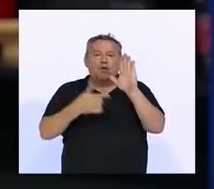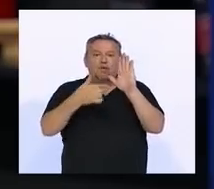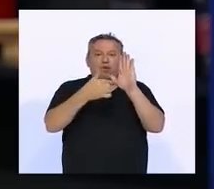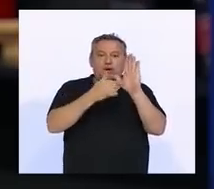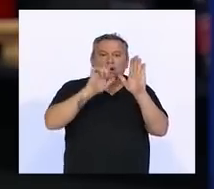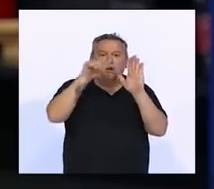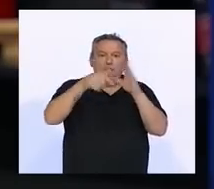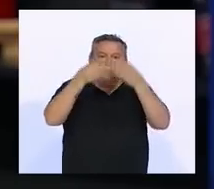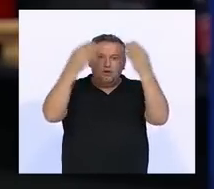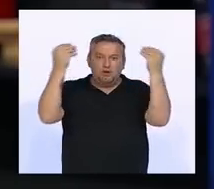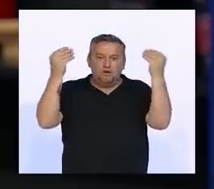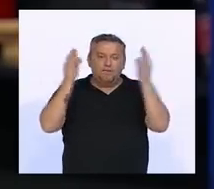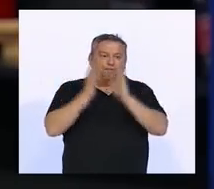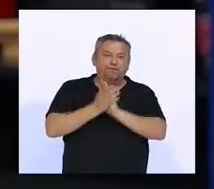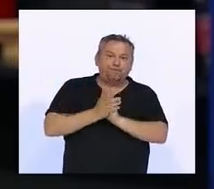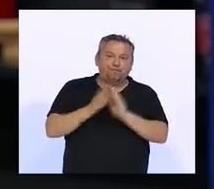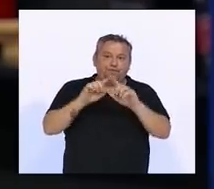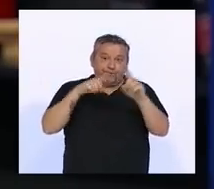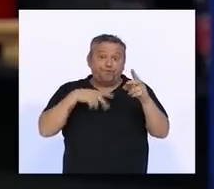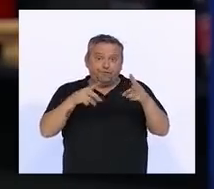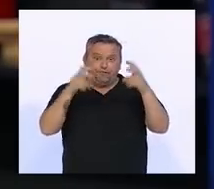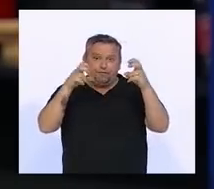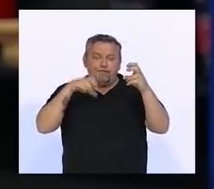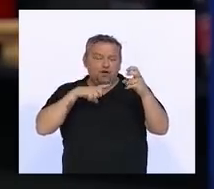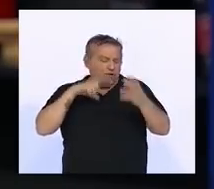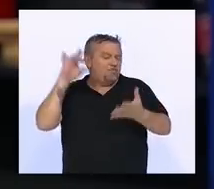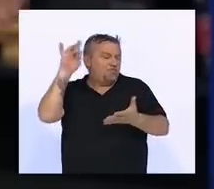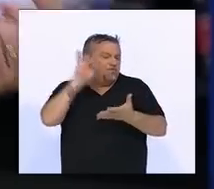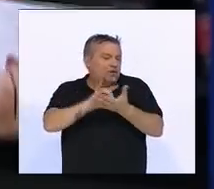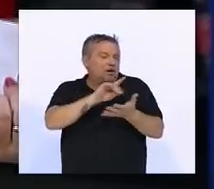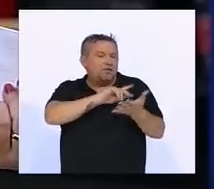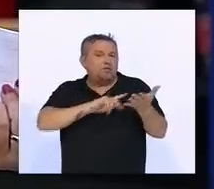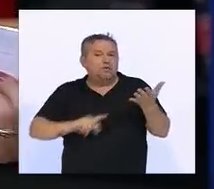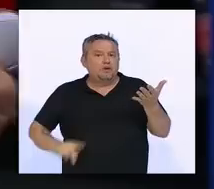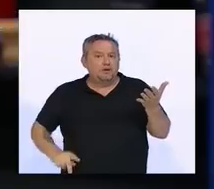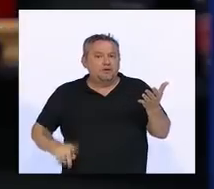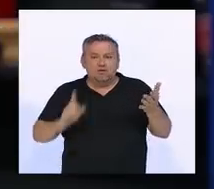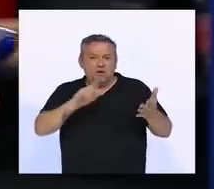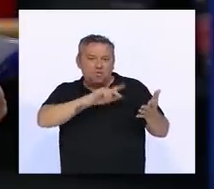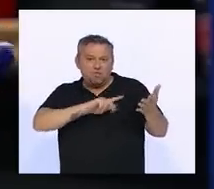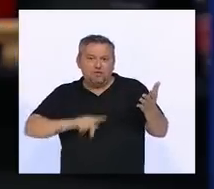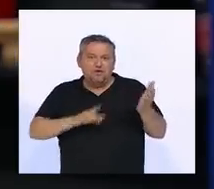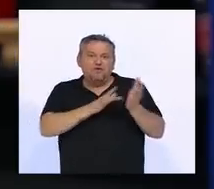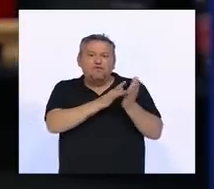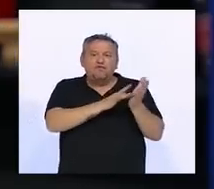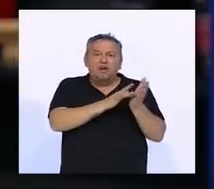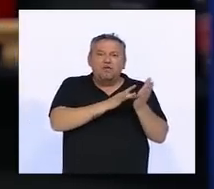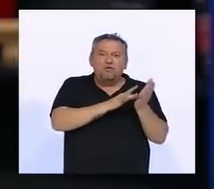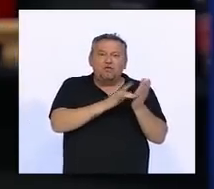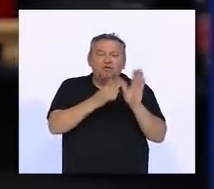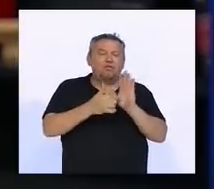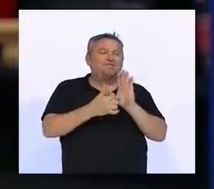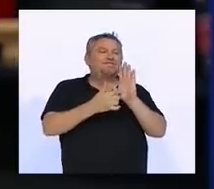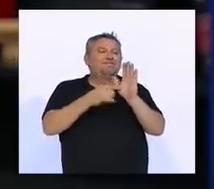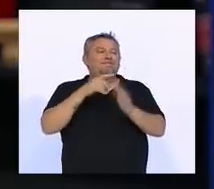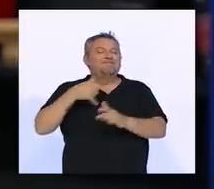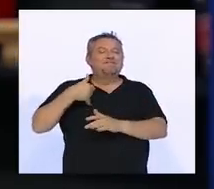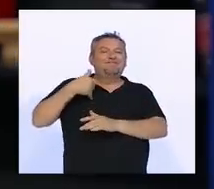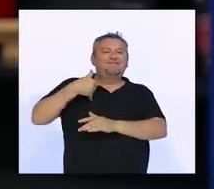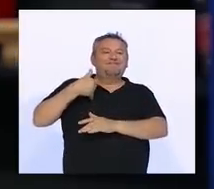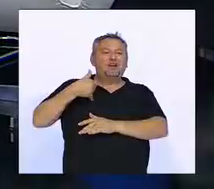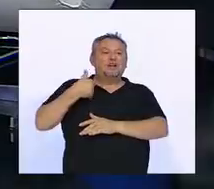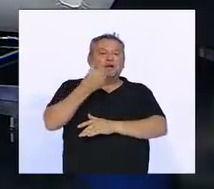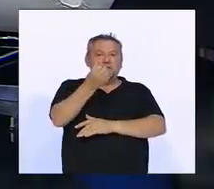falou disso na campanha. Então, ele quer ser presidente de verdade e não apenas um presidente para preencher o currículo dele aos 60